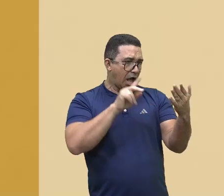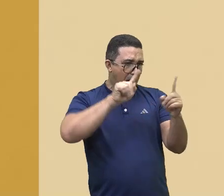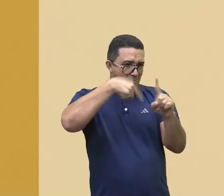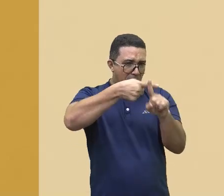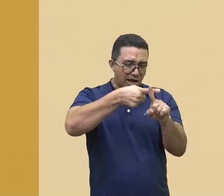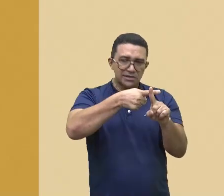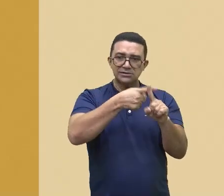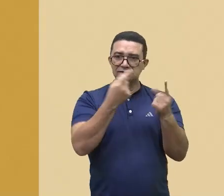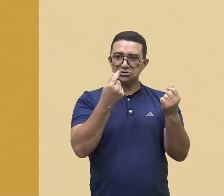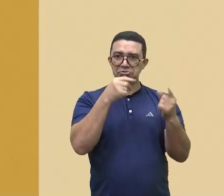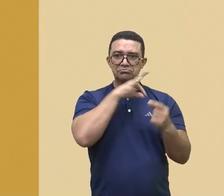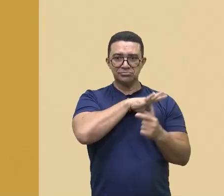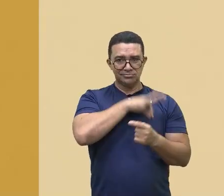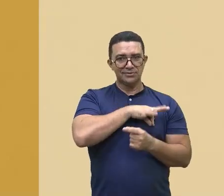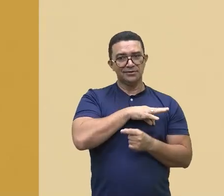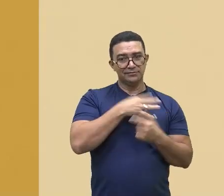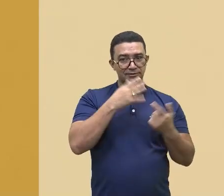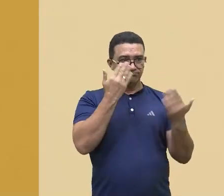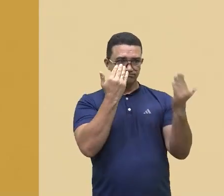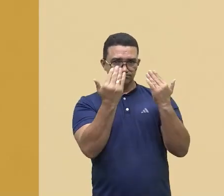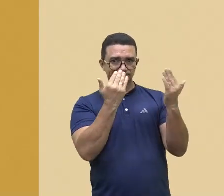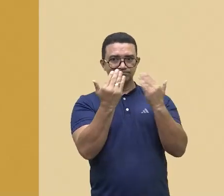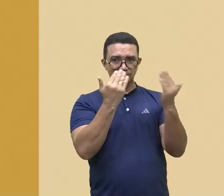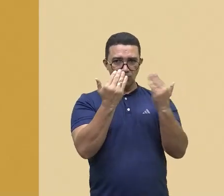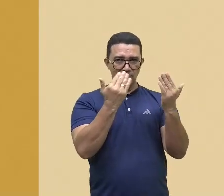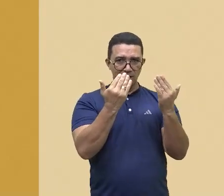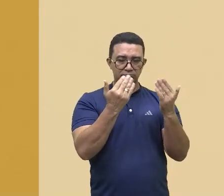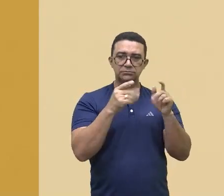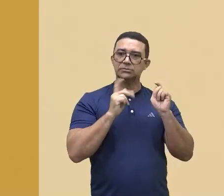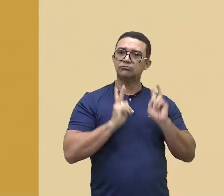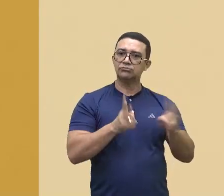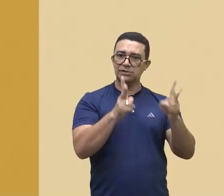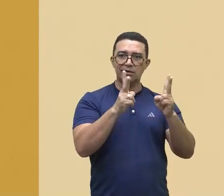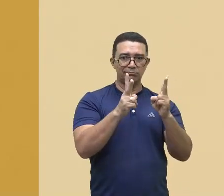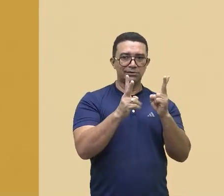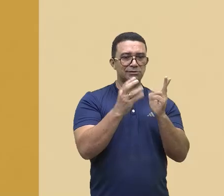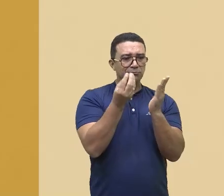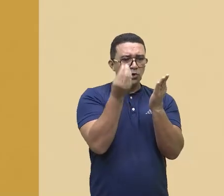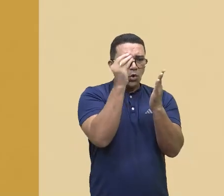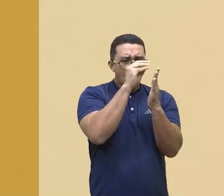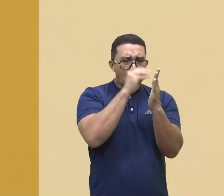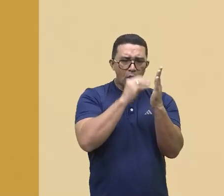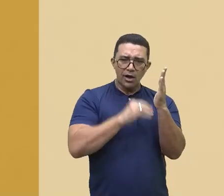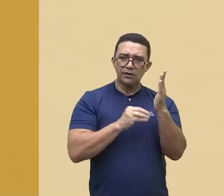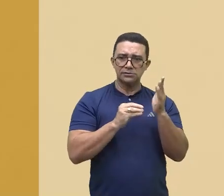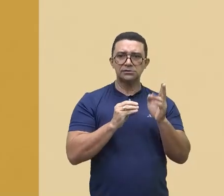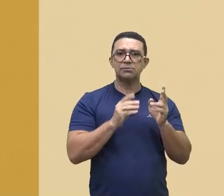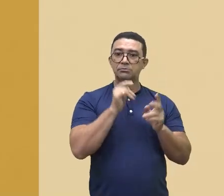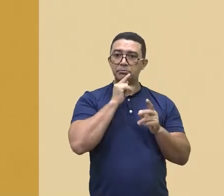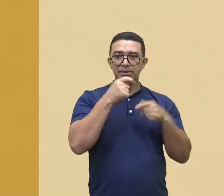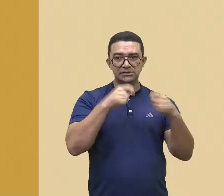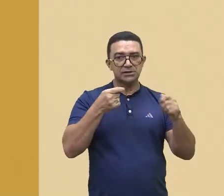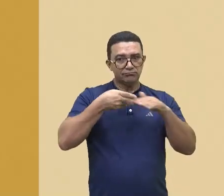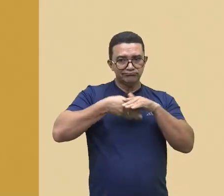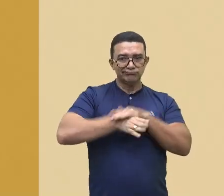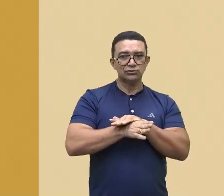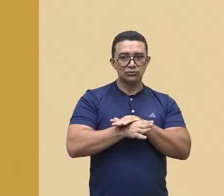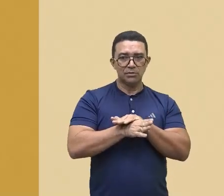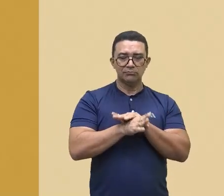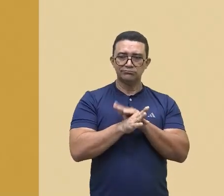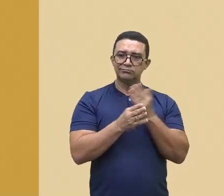essa relação. Então, não esqueça, anote sempre, todos os dias, crie esse hábito,